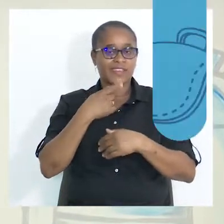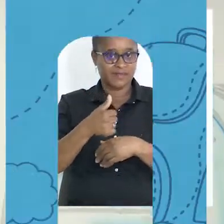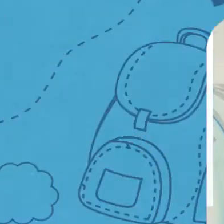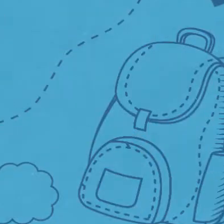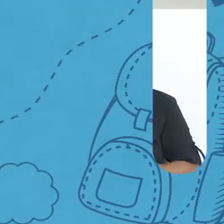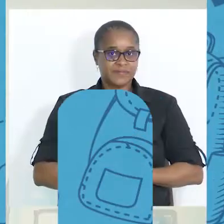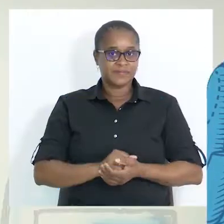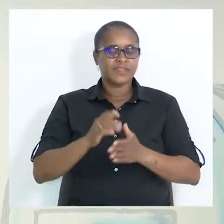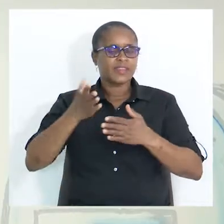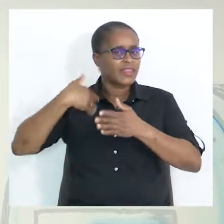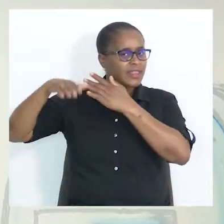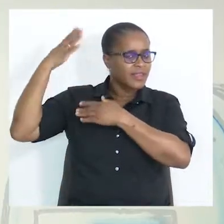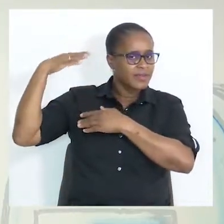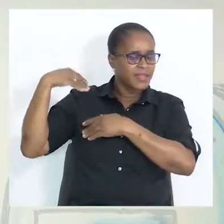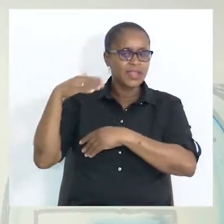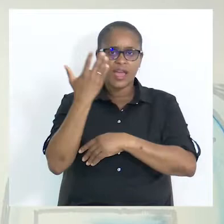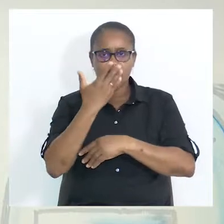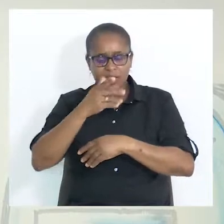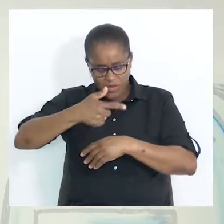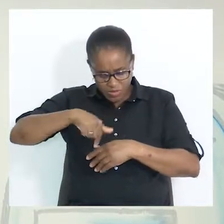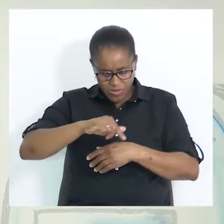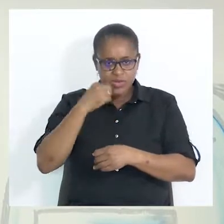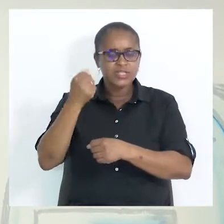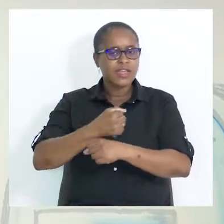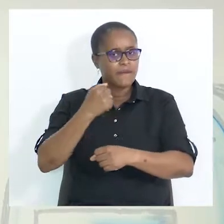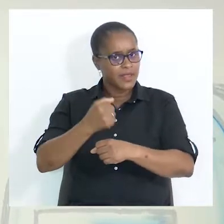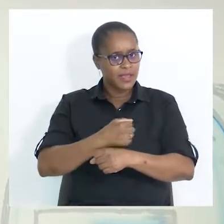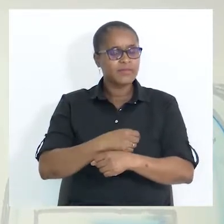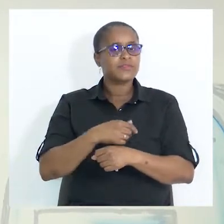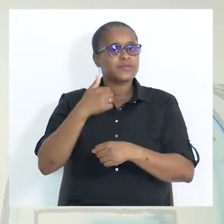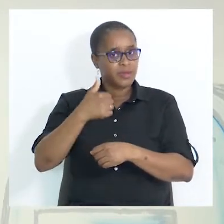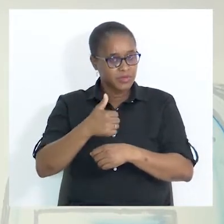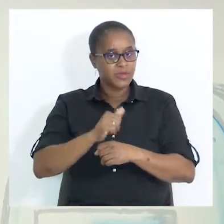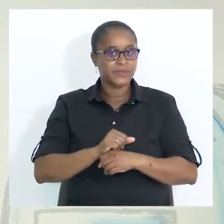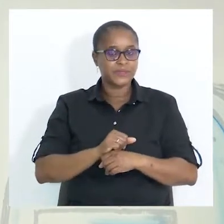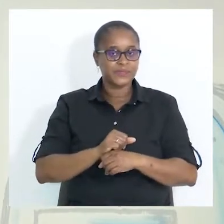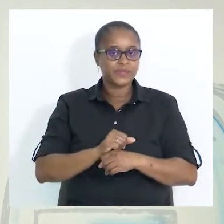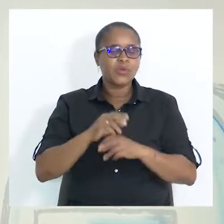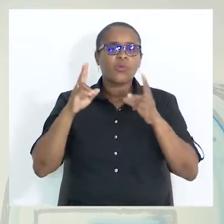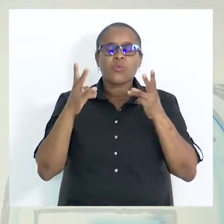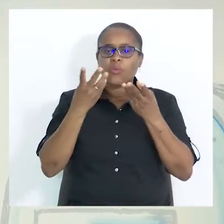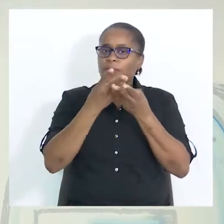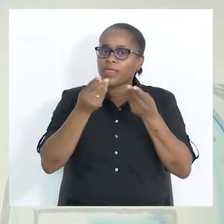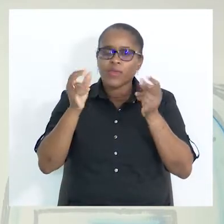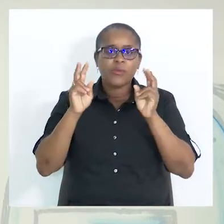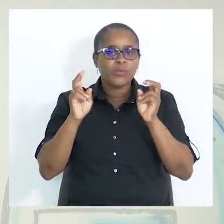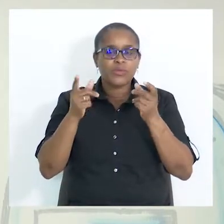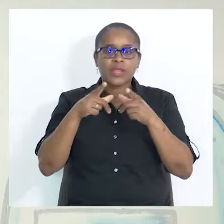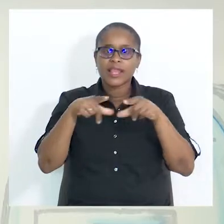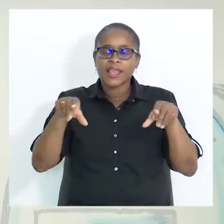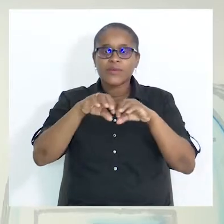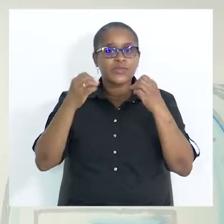ok? Na passada aula, nós vimos, ou então trabalhamos, que é o mais certo, o conteúdo